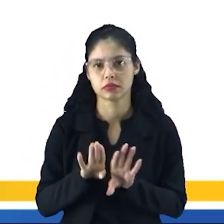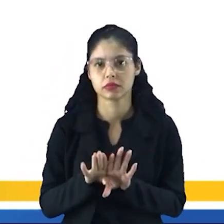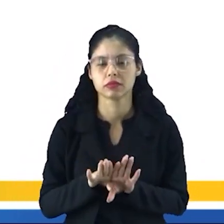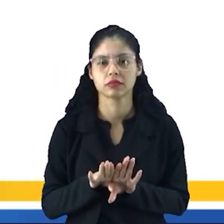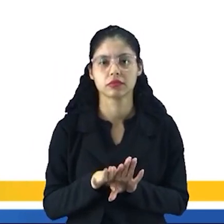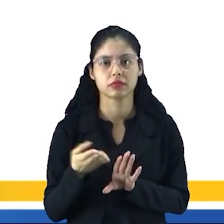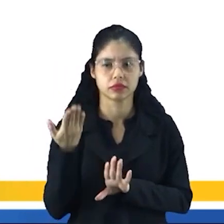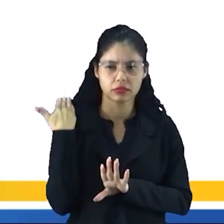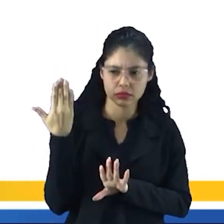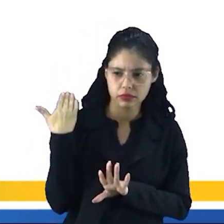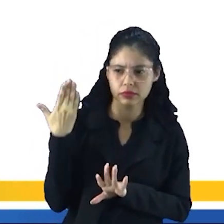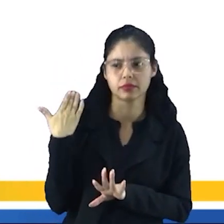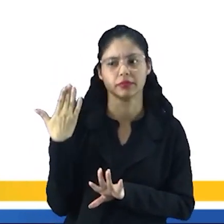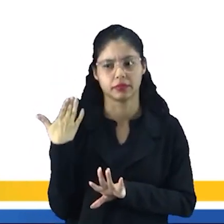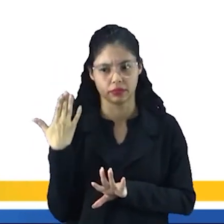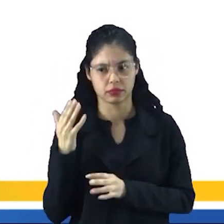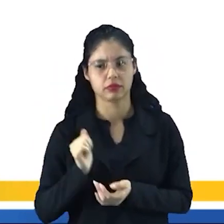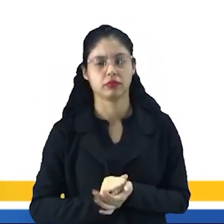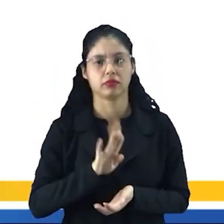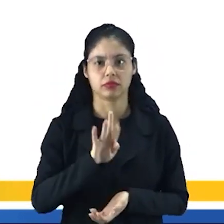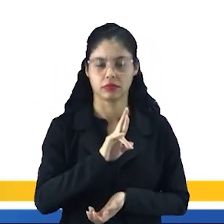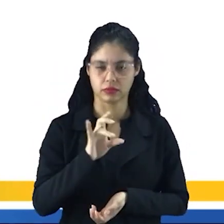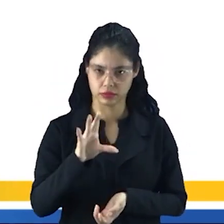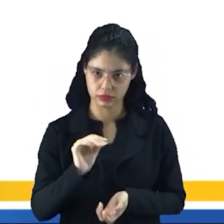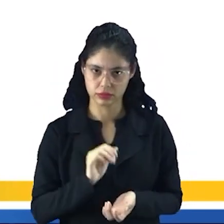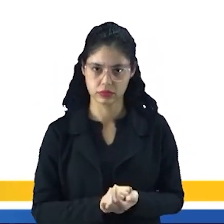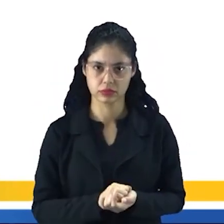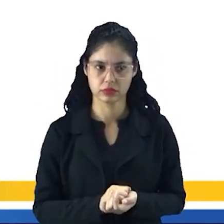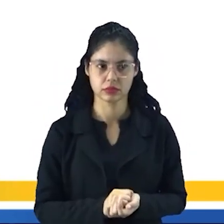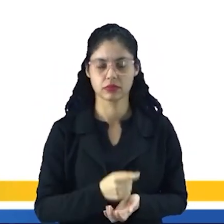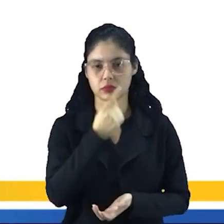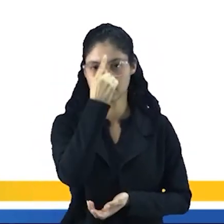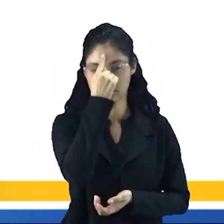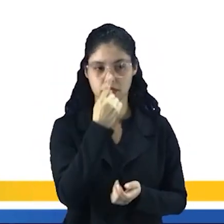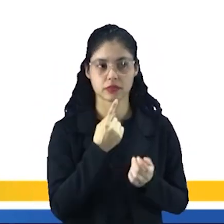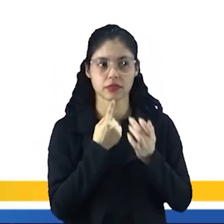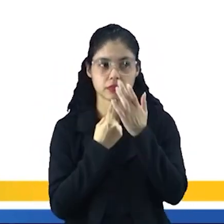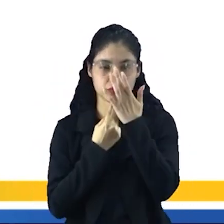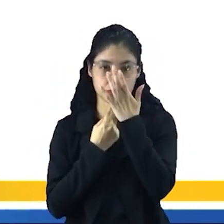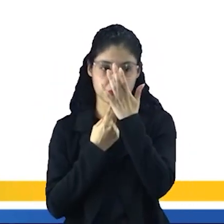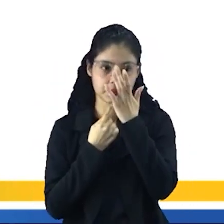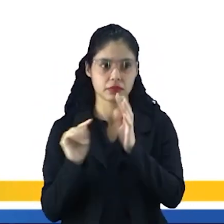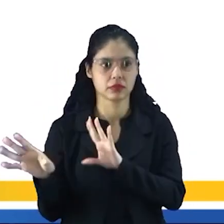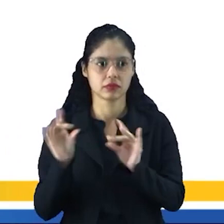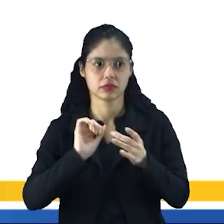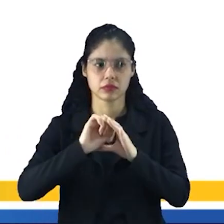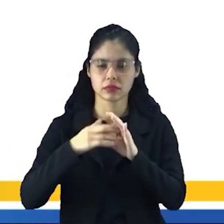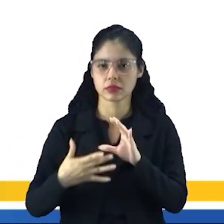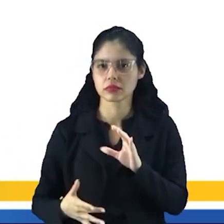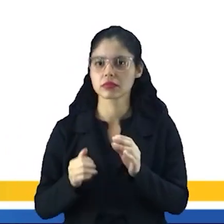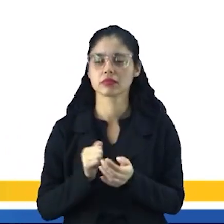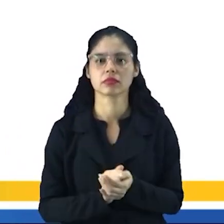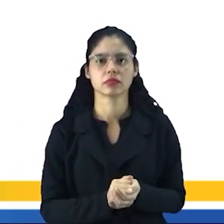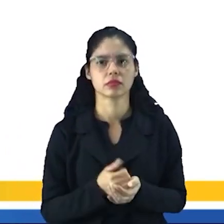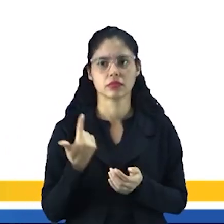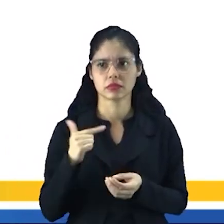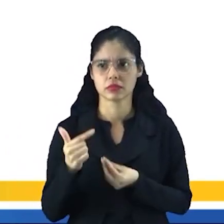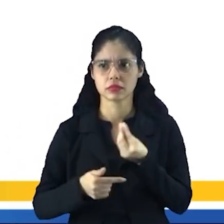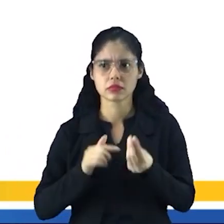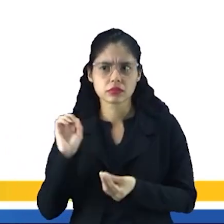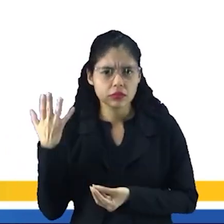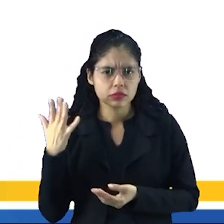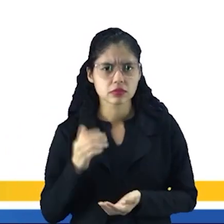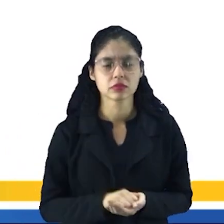é um artista lá do passado, do barroco. É uma cena que tem características impossíveis de